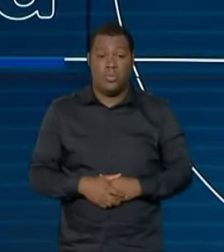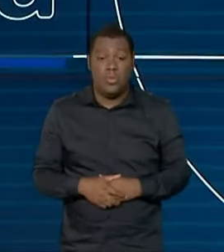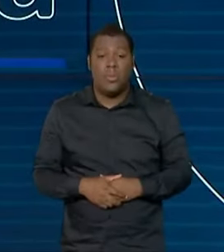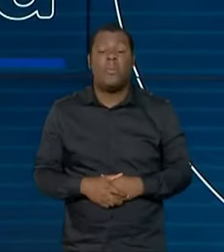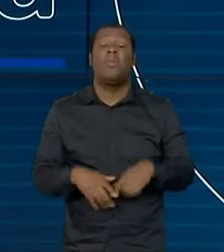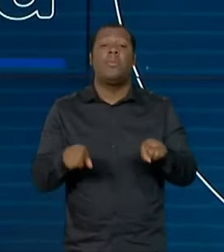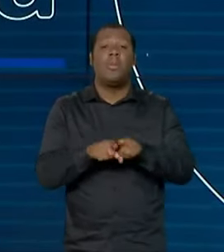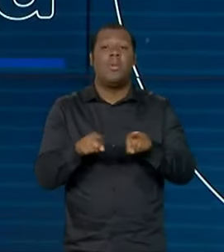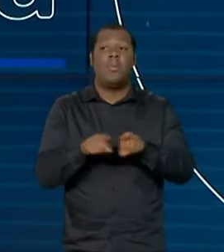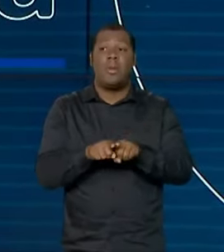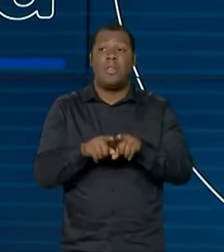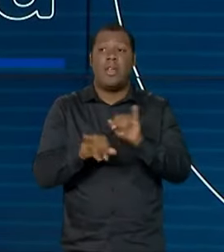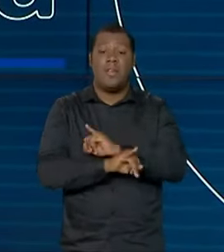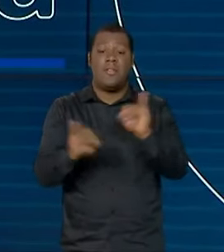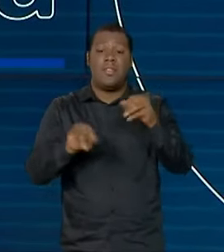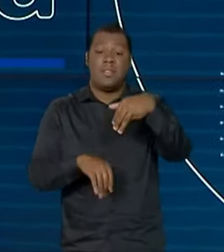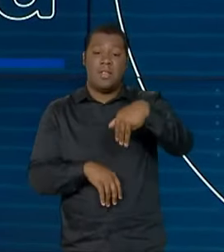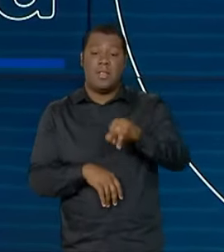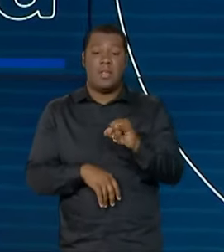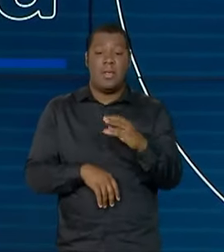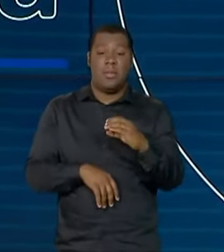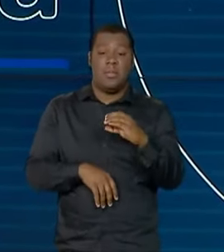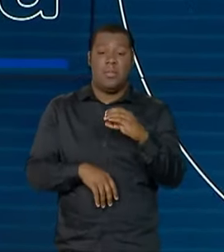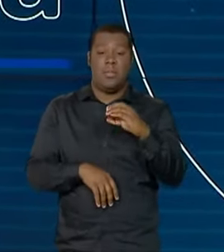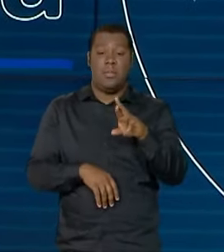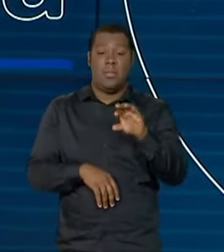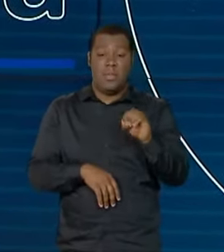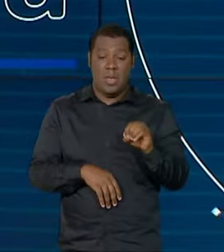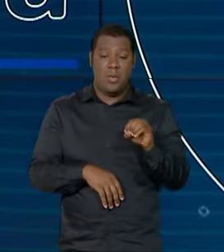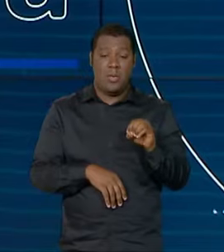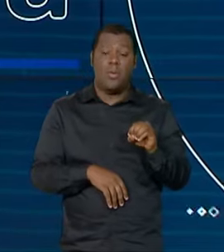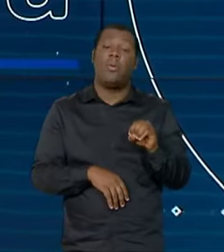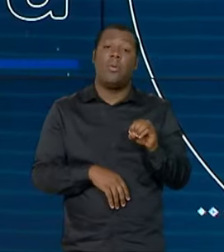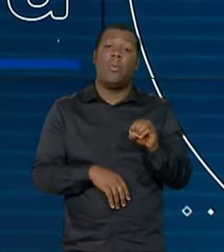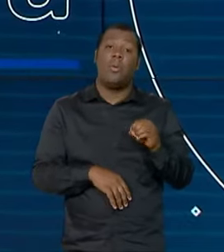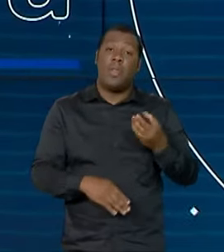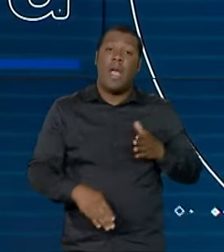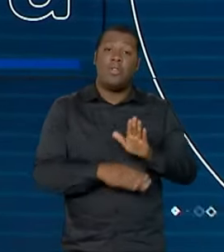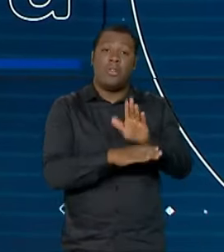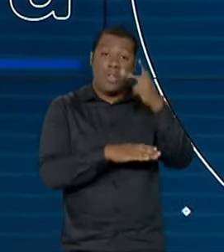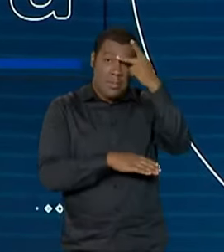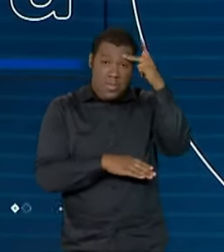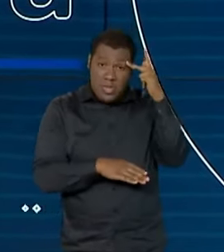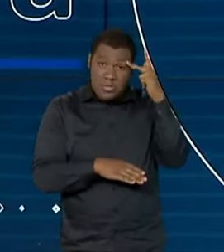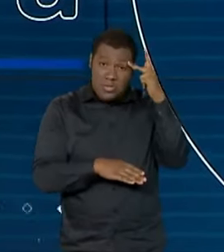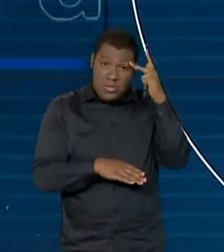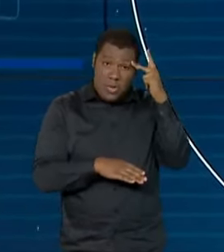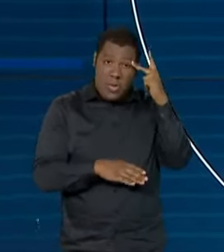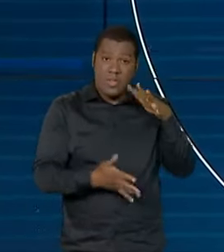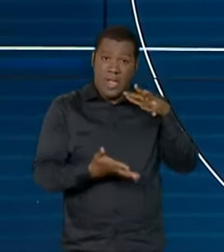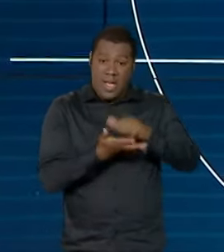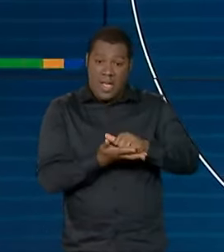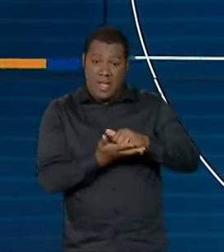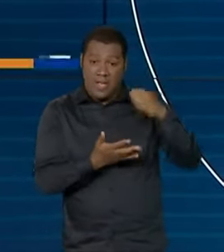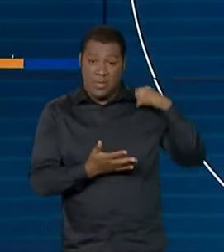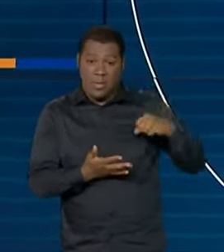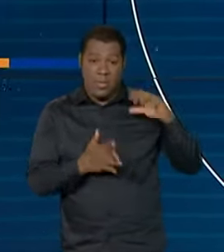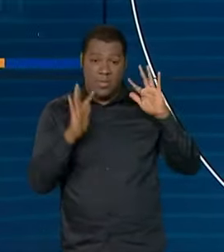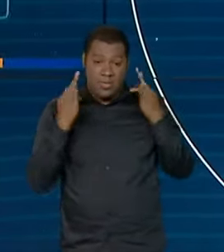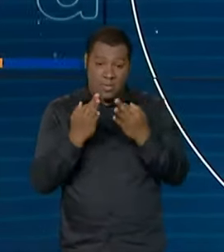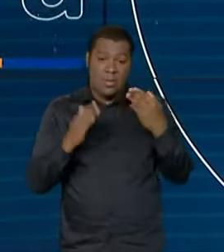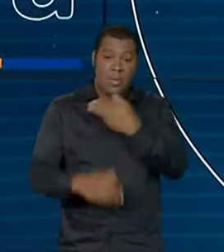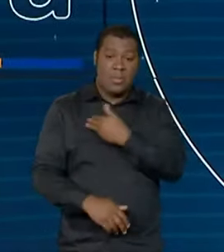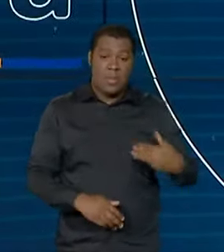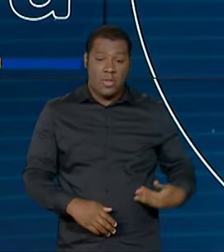Outro eixo é o microcrédito para beneficiários inscritos no Cadastro Único. O ministro do Desenvolvimento e Assistência